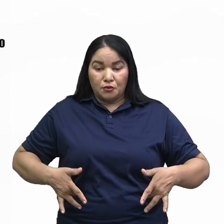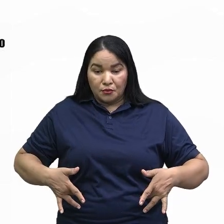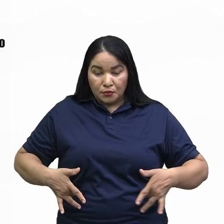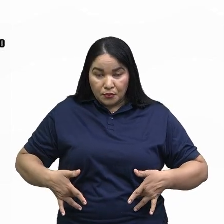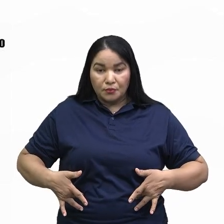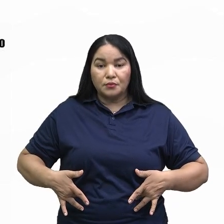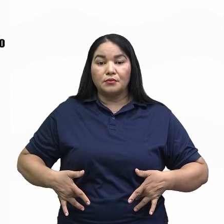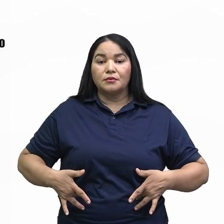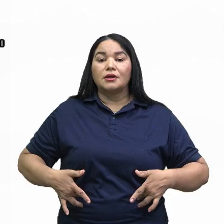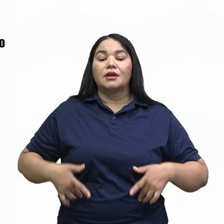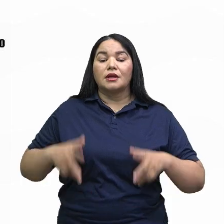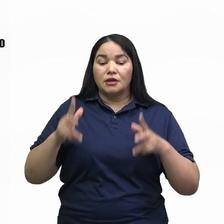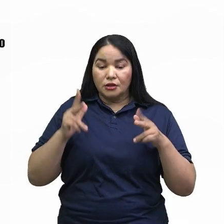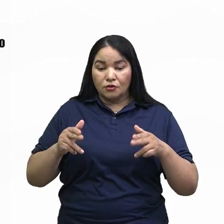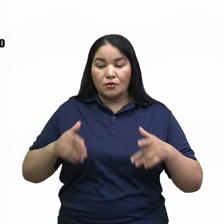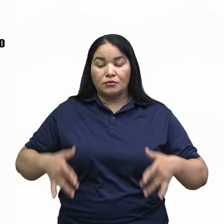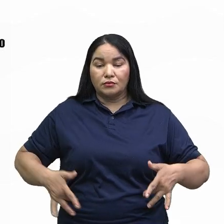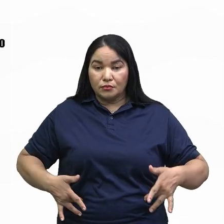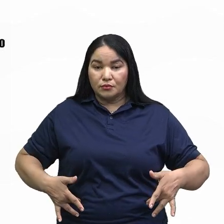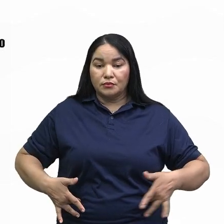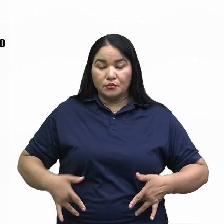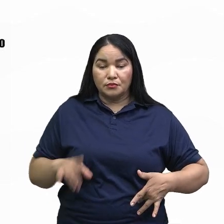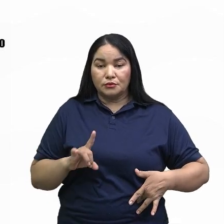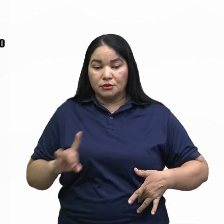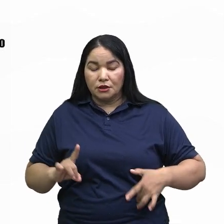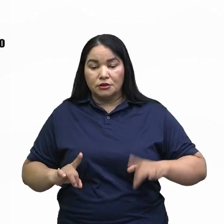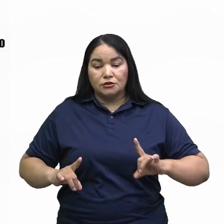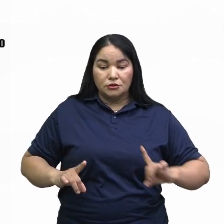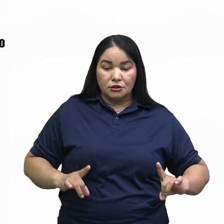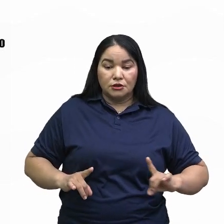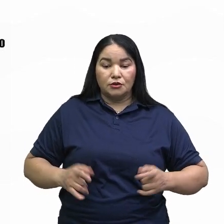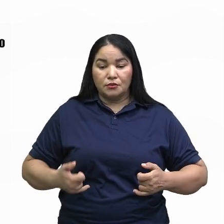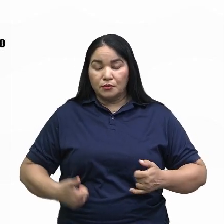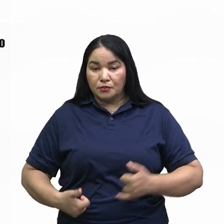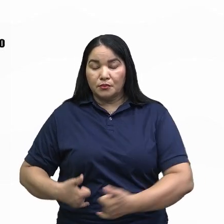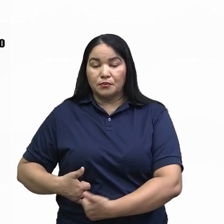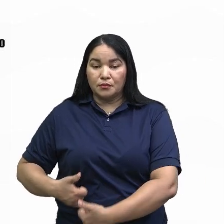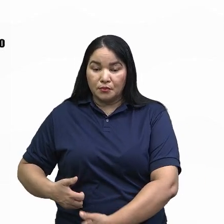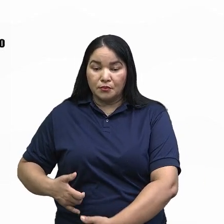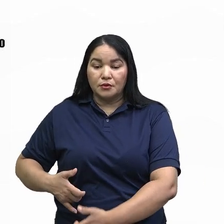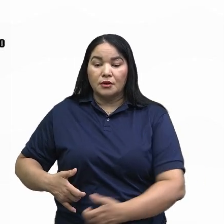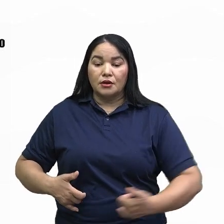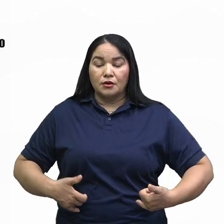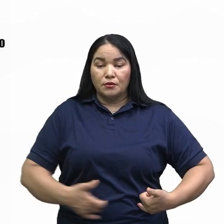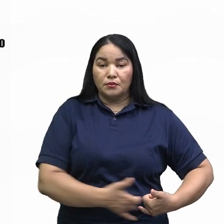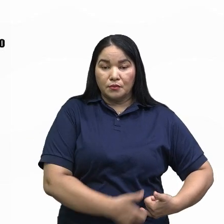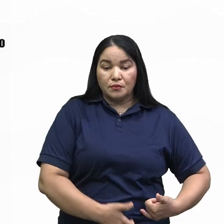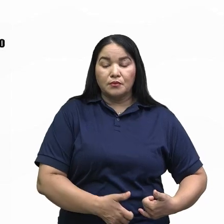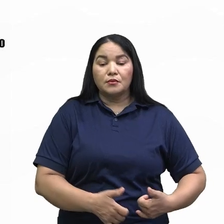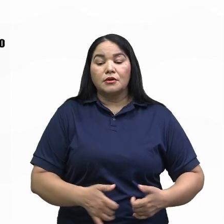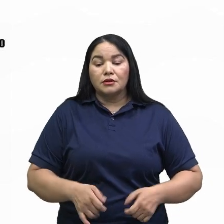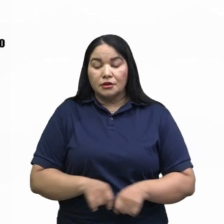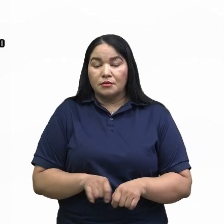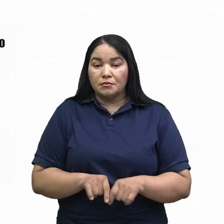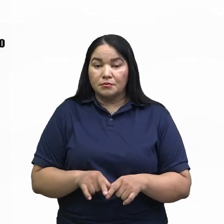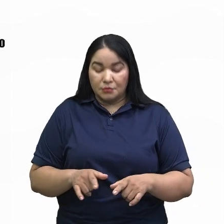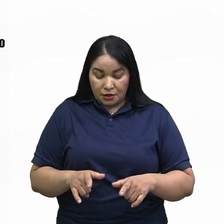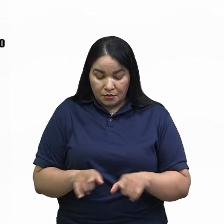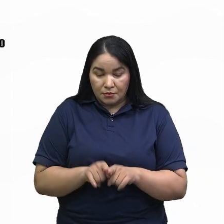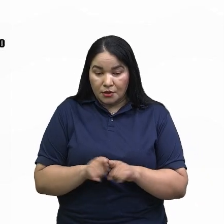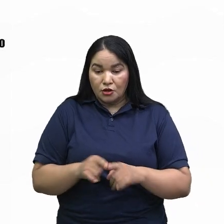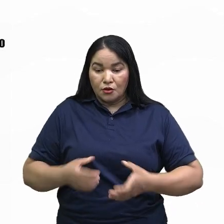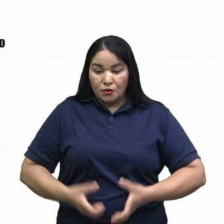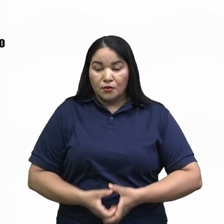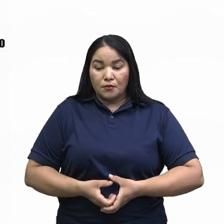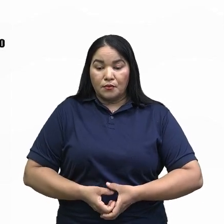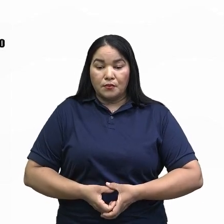rim, uréter direito, uréter esquerdo, a bexiga armazenando ali a urina e a uretra que vai ser